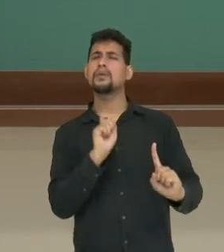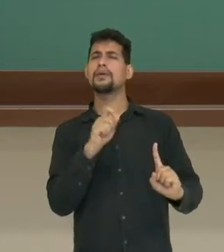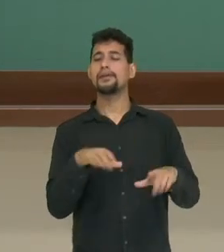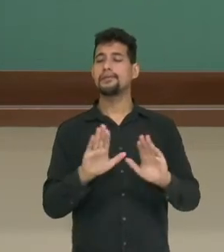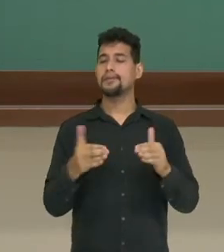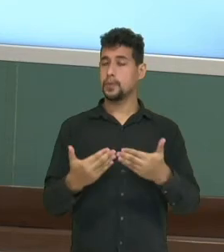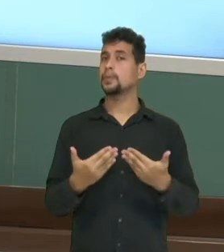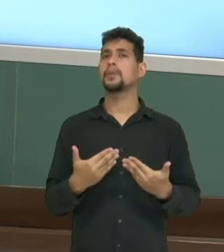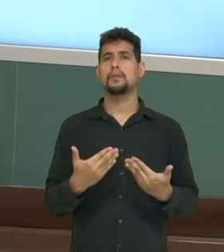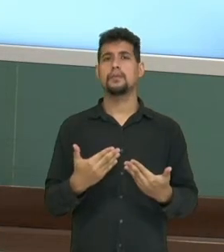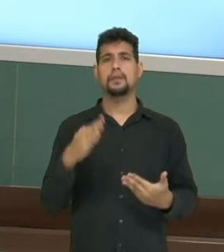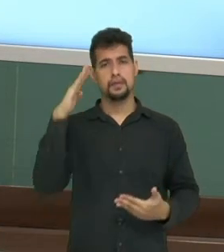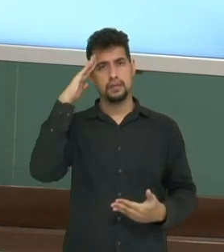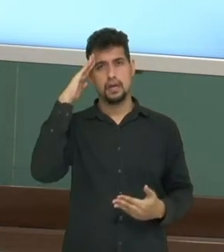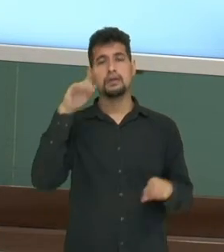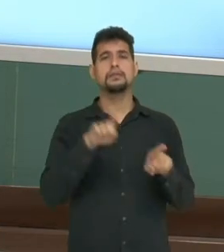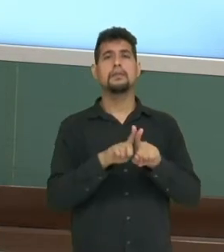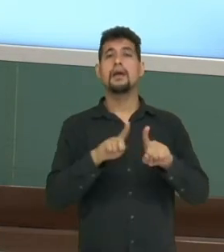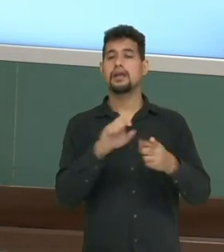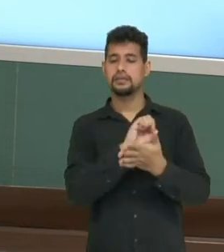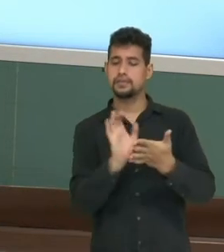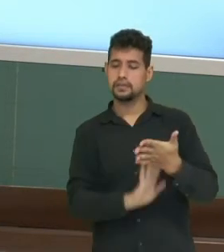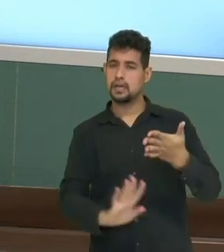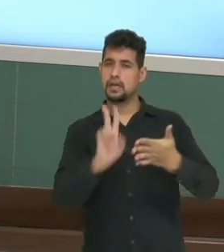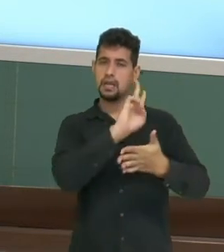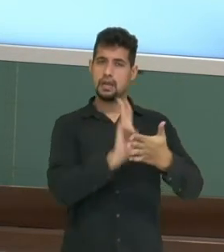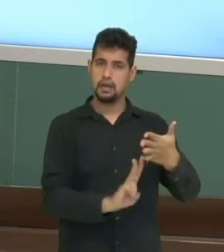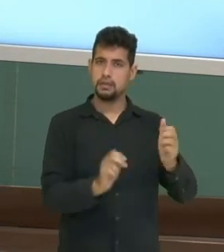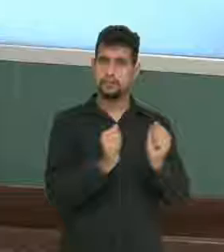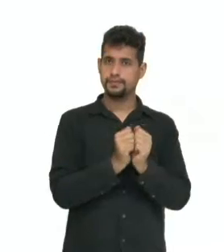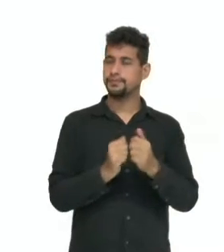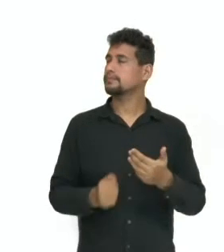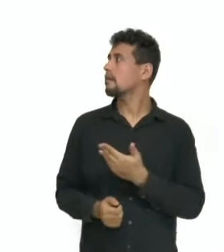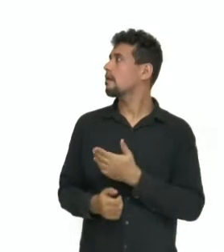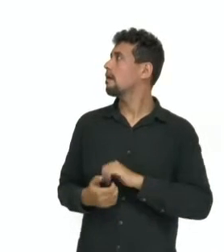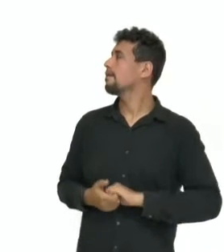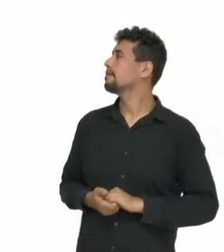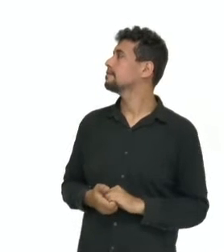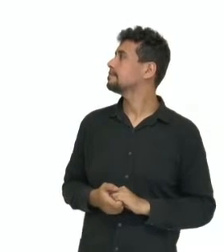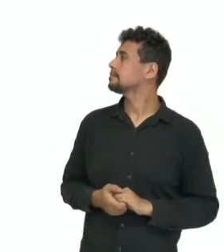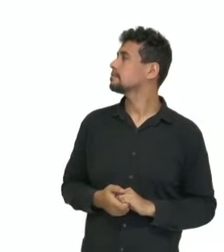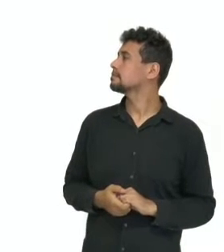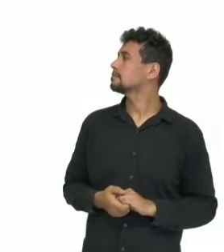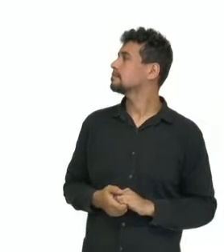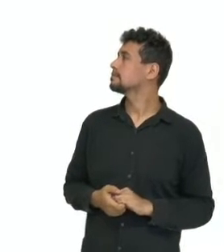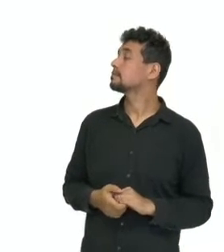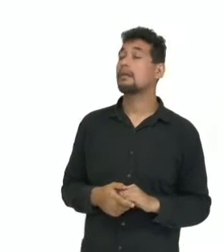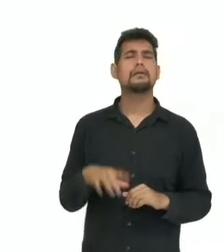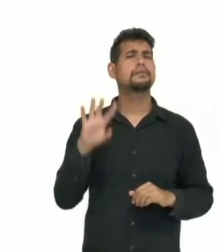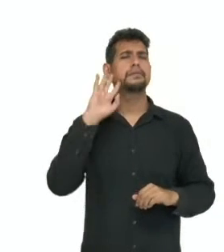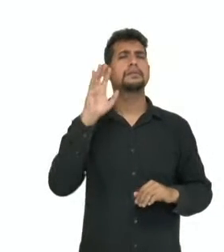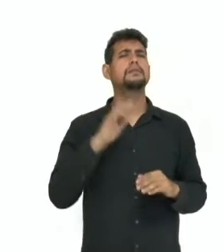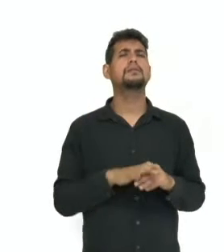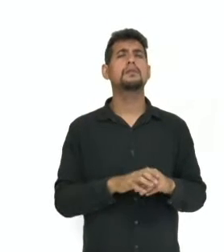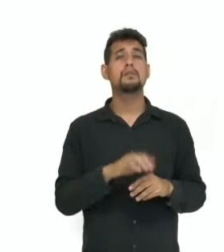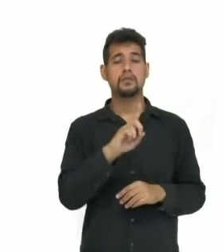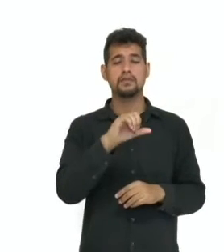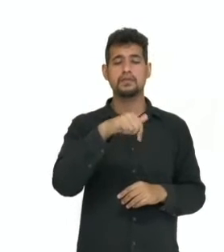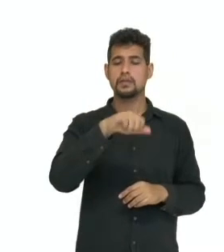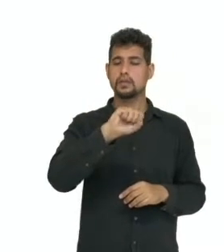regime militar. Exercício pra gente, leia esse texto comigo. Numa manifestação ocorrida em